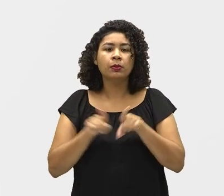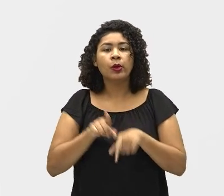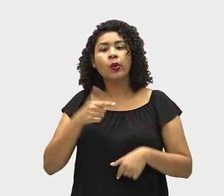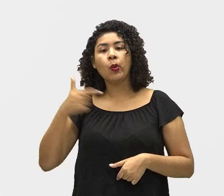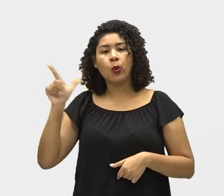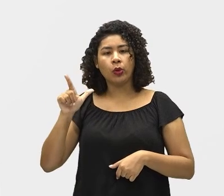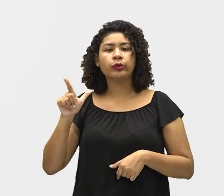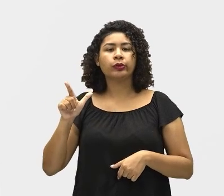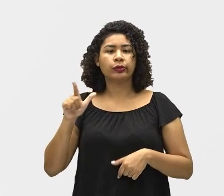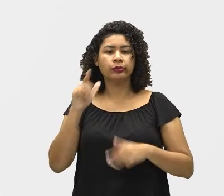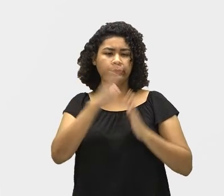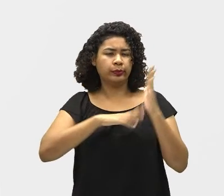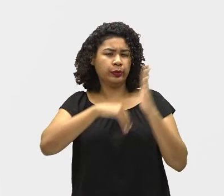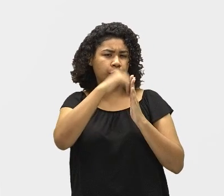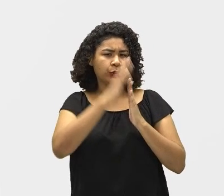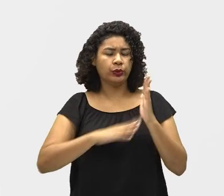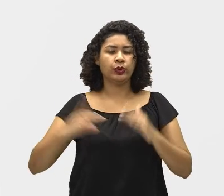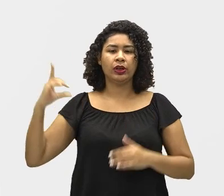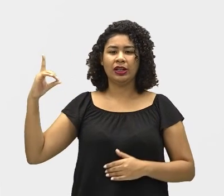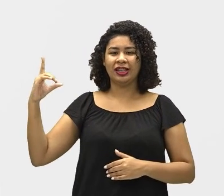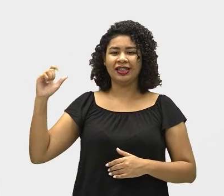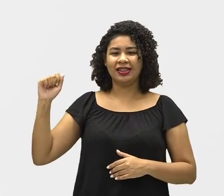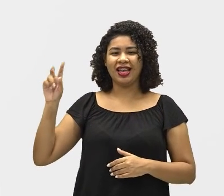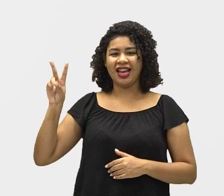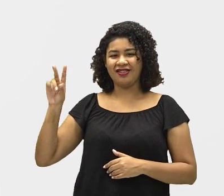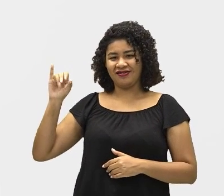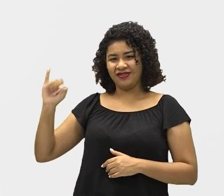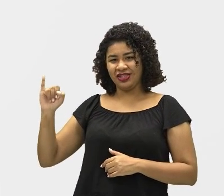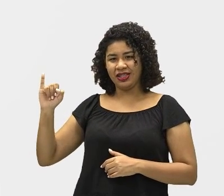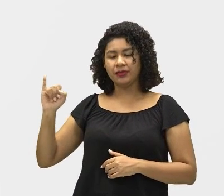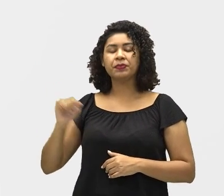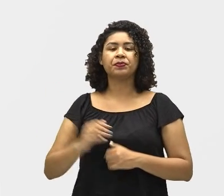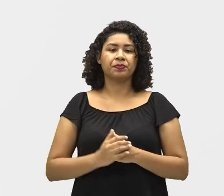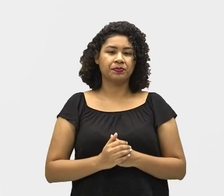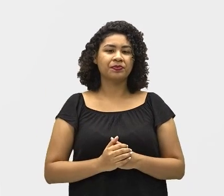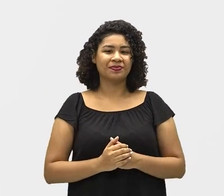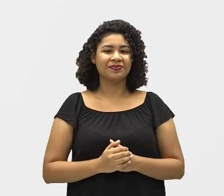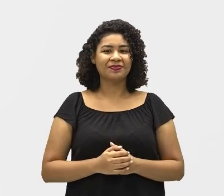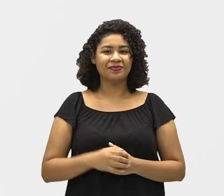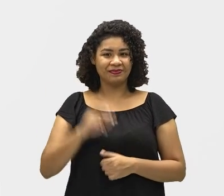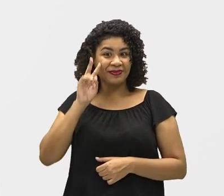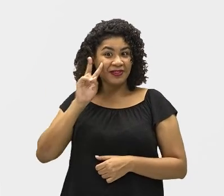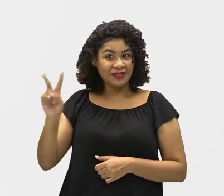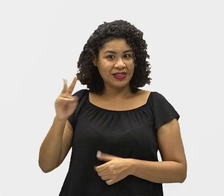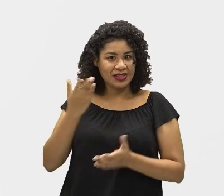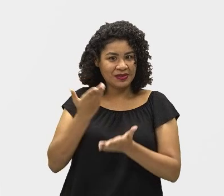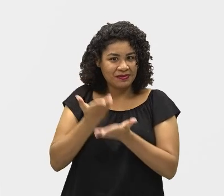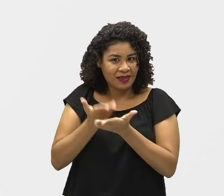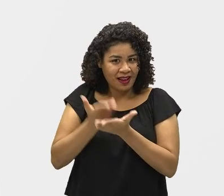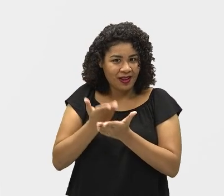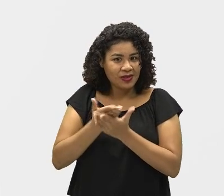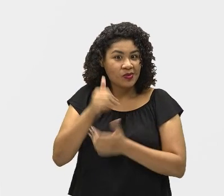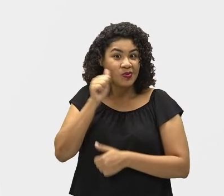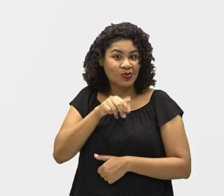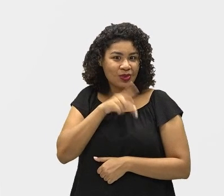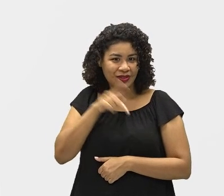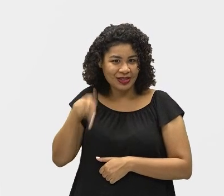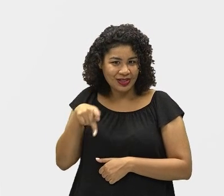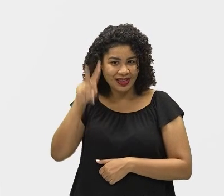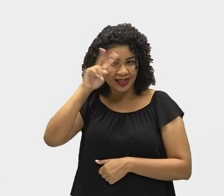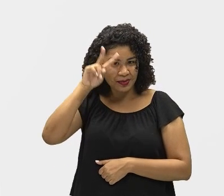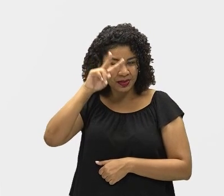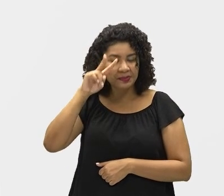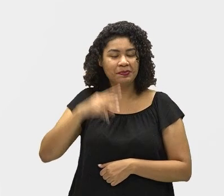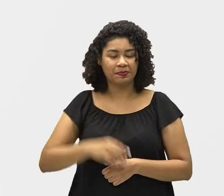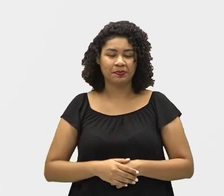Capela Sistina, que representa ali a criação de Adão e o juízo final que vocês viram na primeira aula com a professora Pet. E agora eu quero trazer para vocês